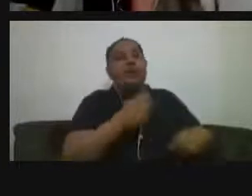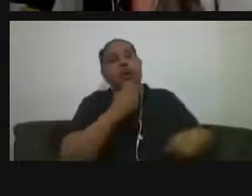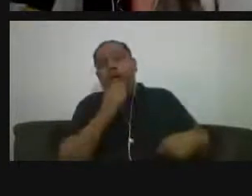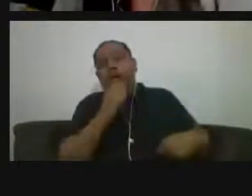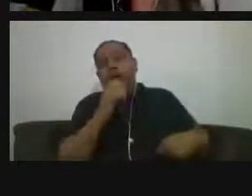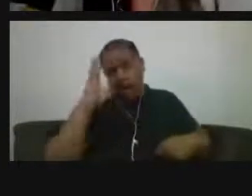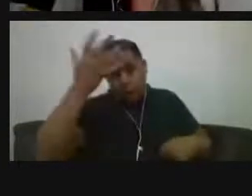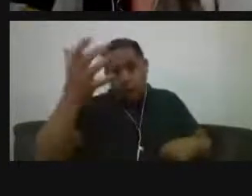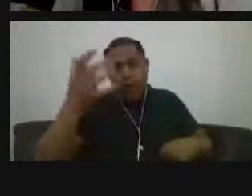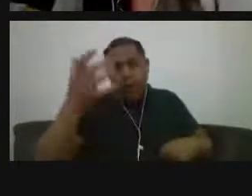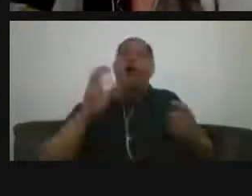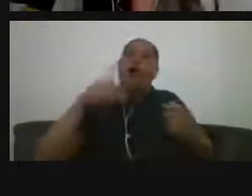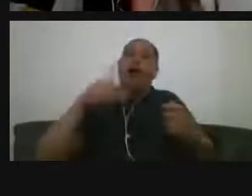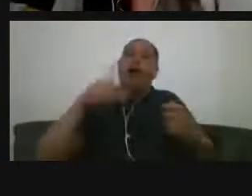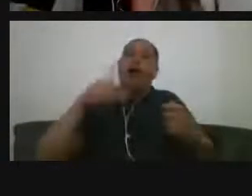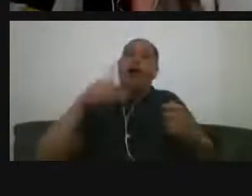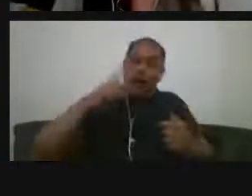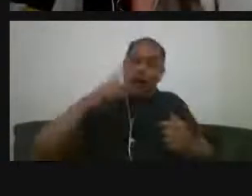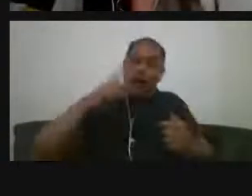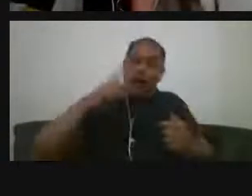desassossego.